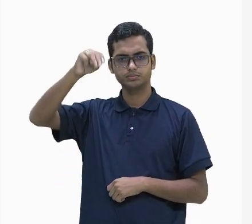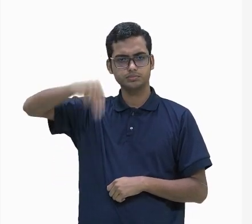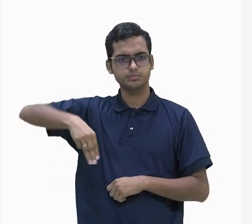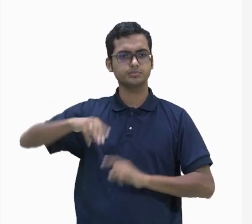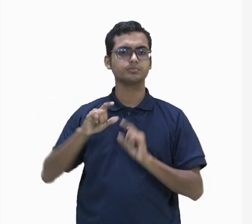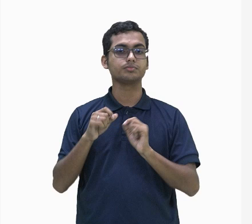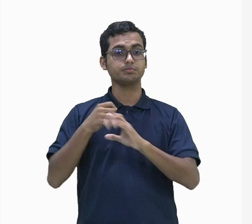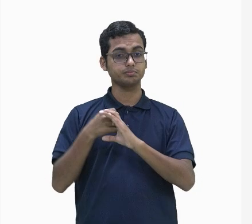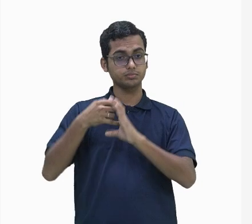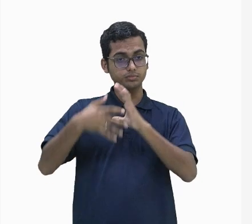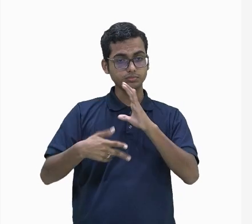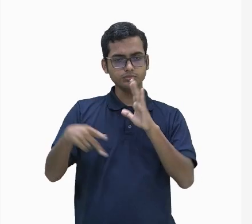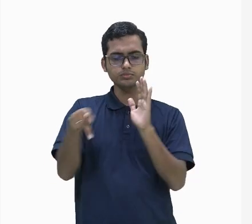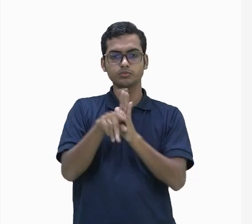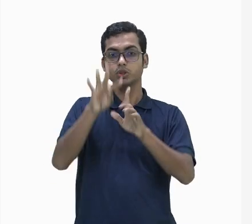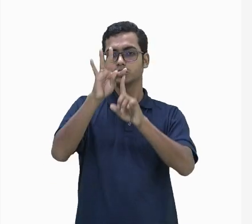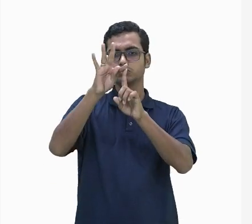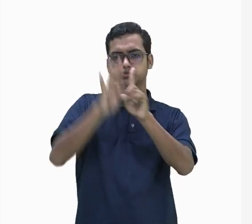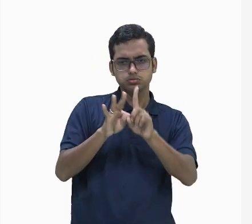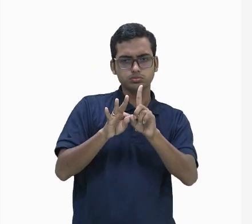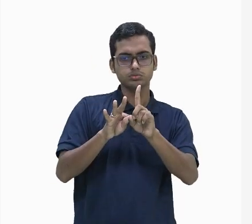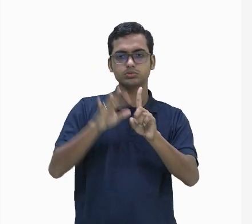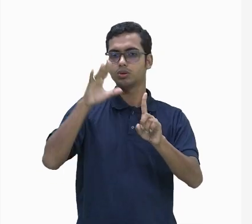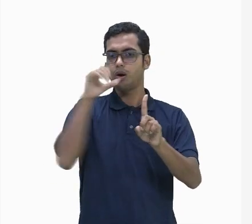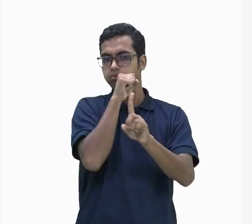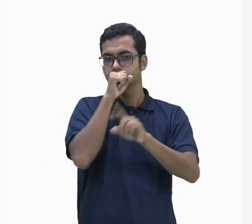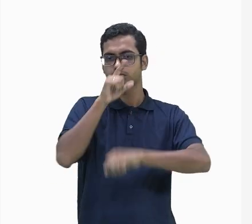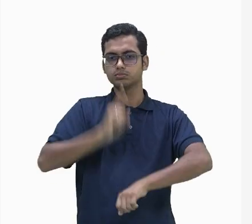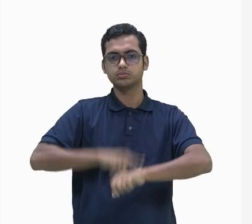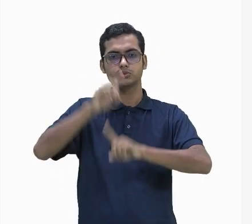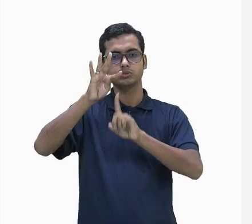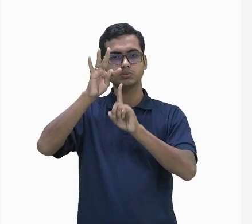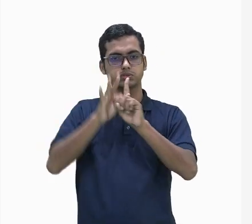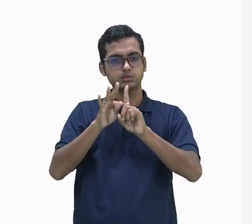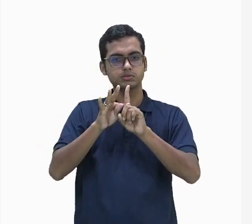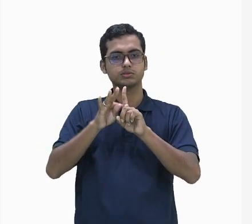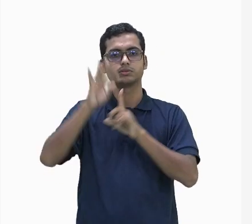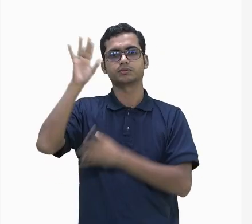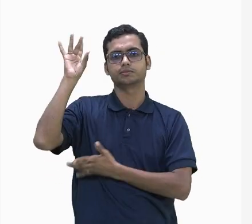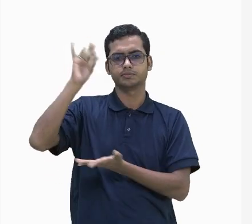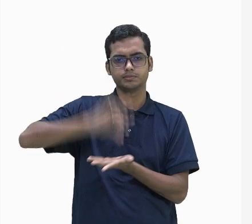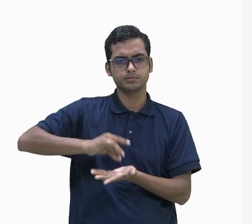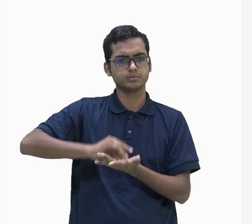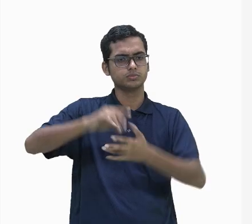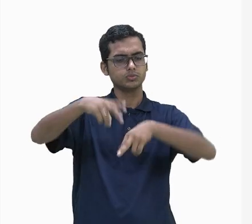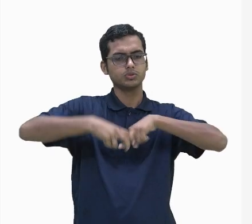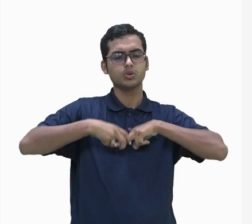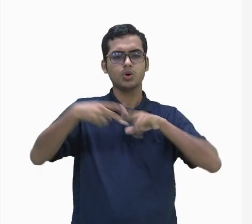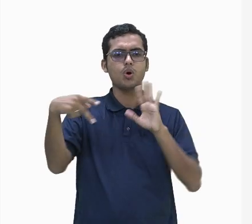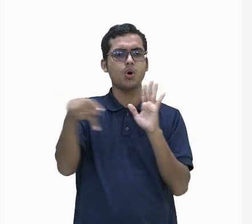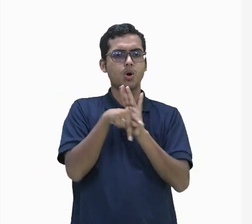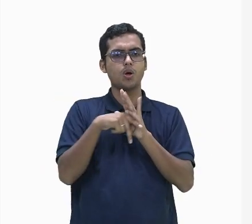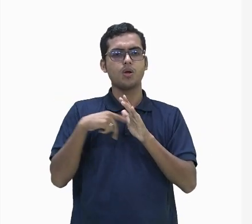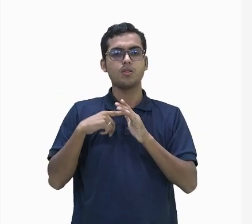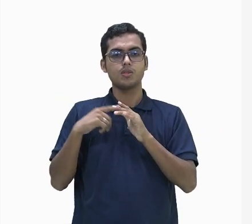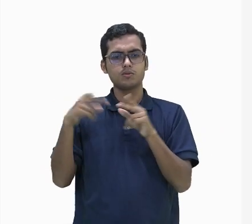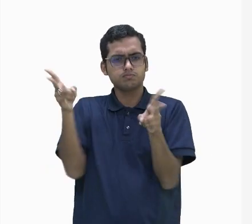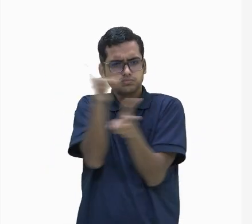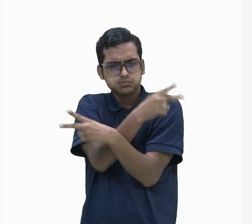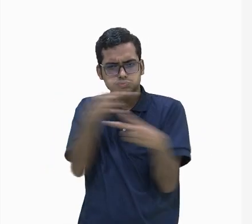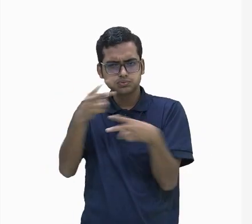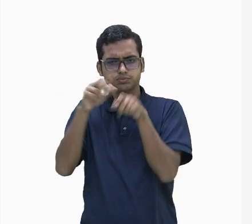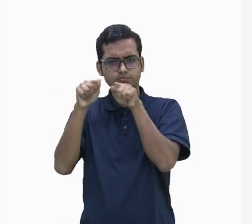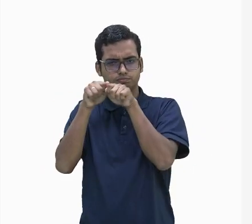quê? Uma queda brusca de temperatura devido ao avanço de massas de ar de frio,